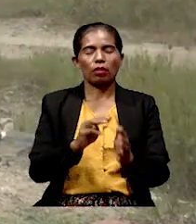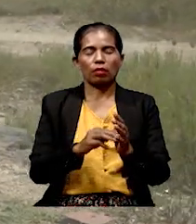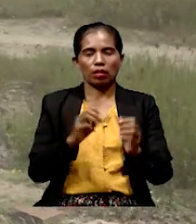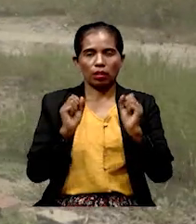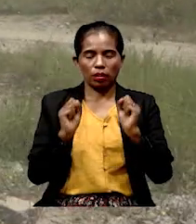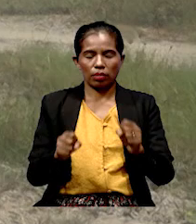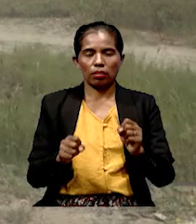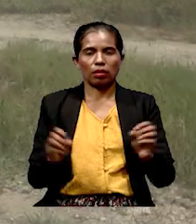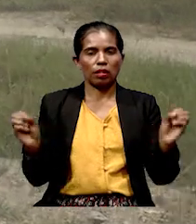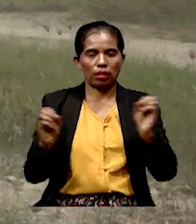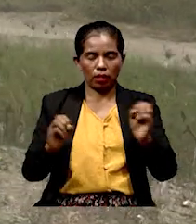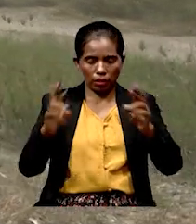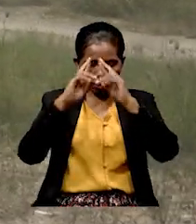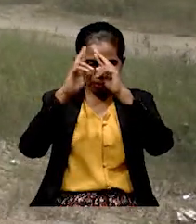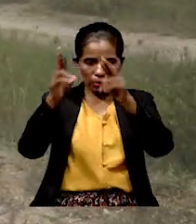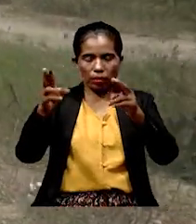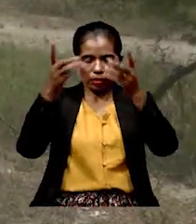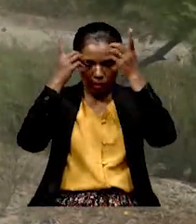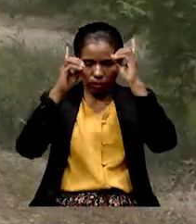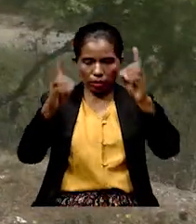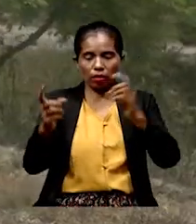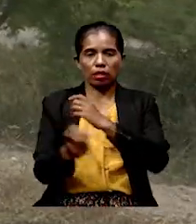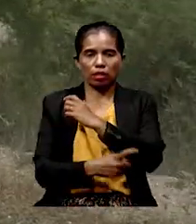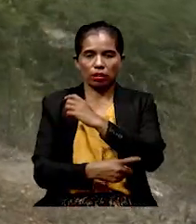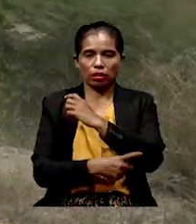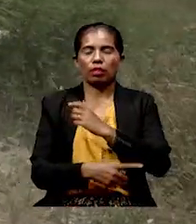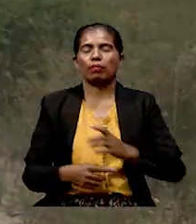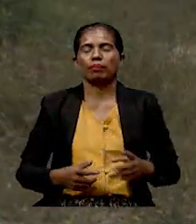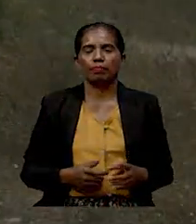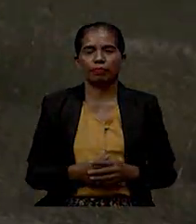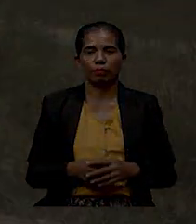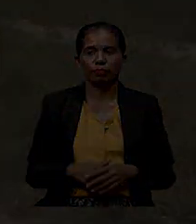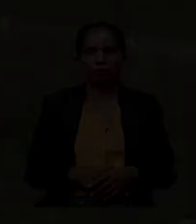la obedece decisão né, se retan sanção. Abraão Amaral, Elugaio, Gemen.